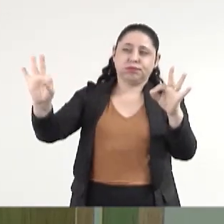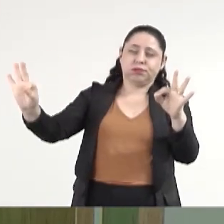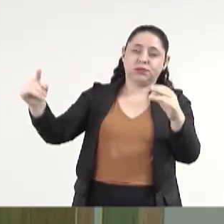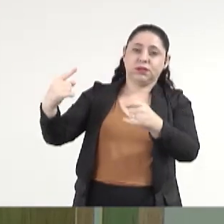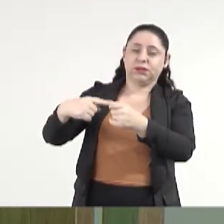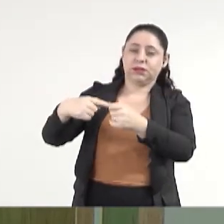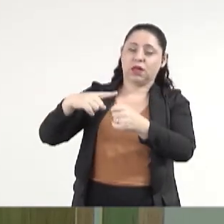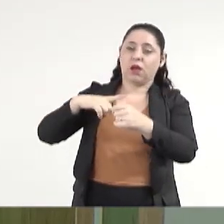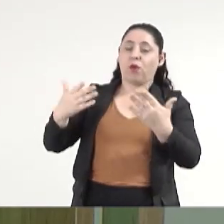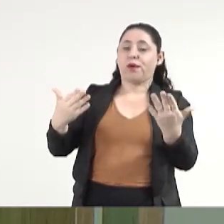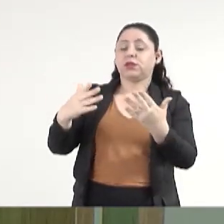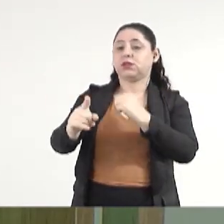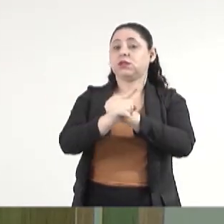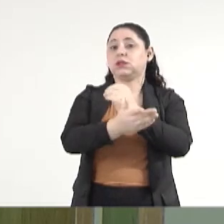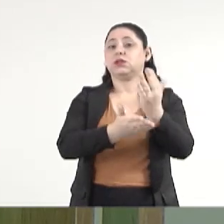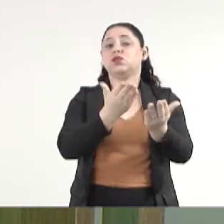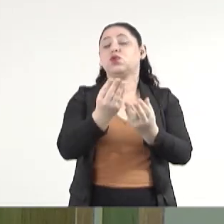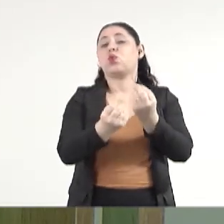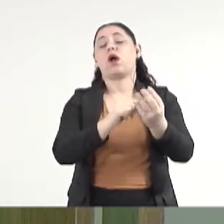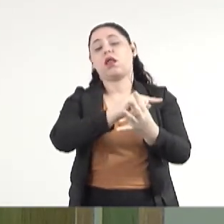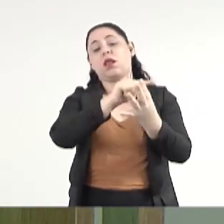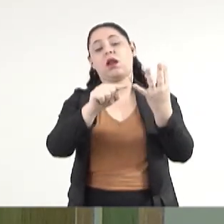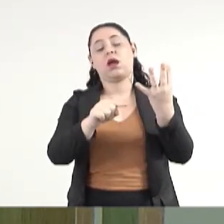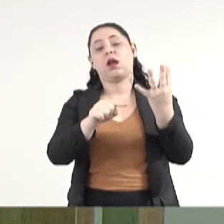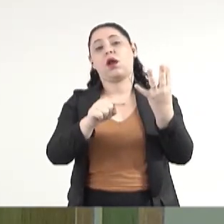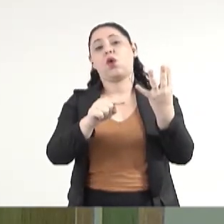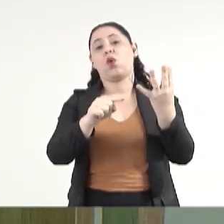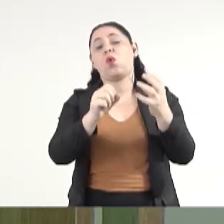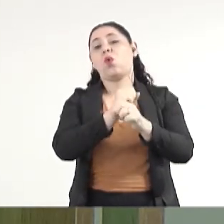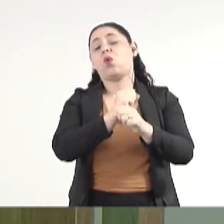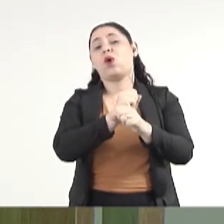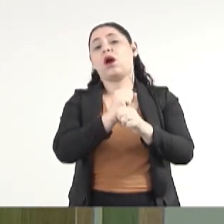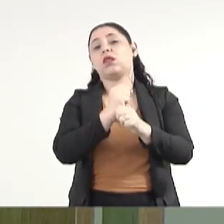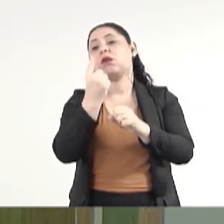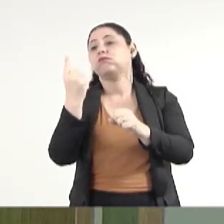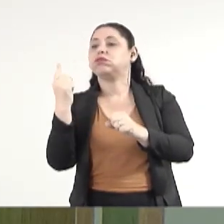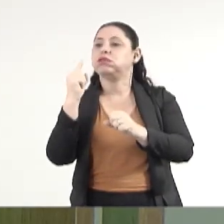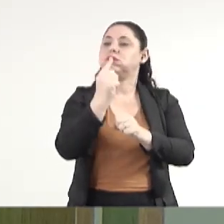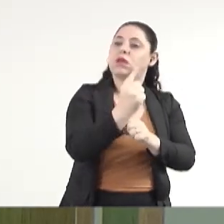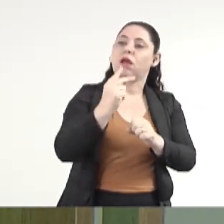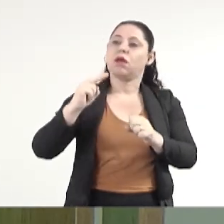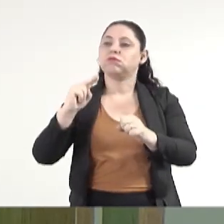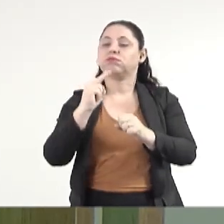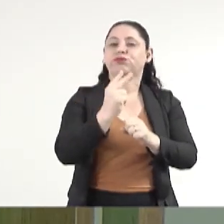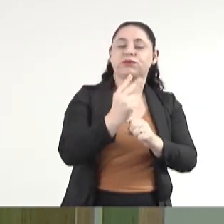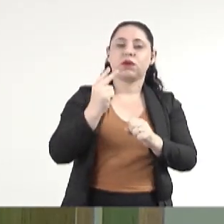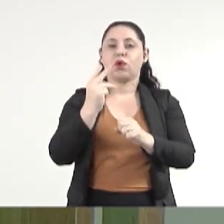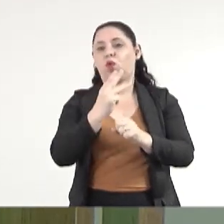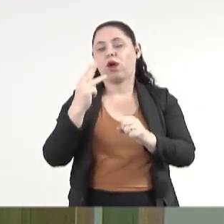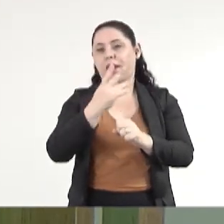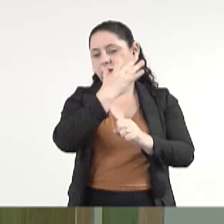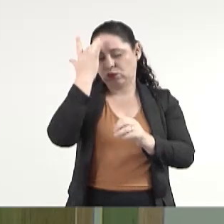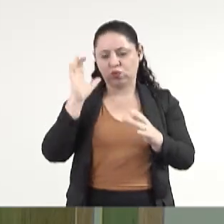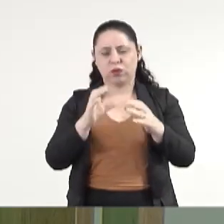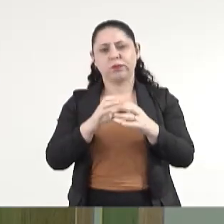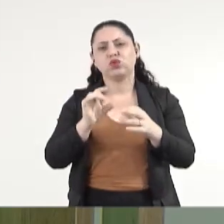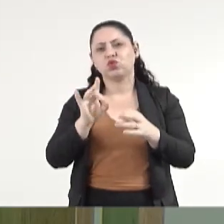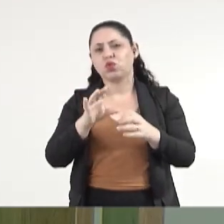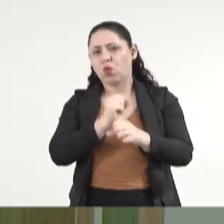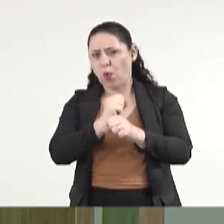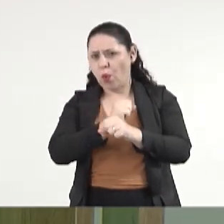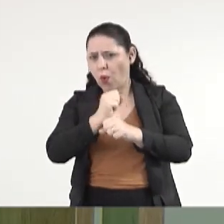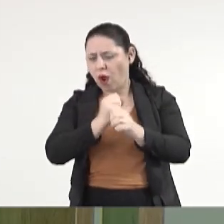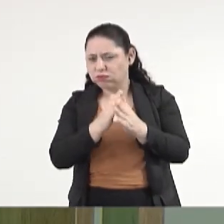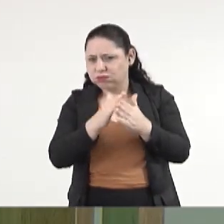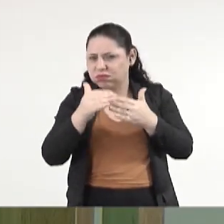cidade para a população ir. Hoje ela é atendida 4 vezes ao ano, passa os Povos das Águas, né, que tem ali